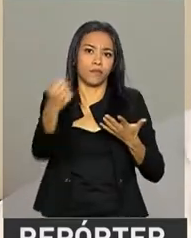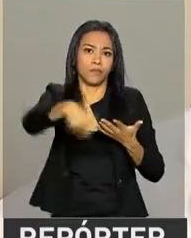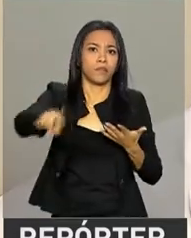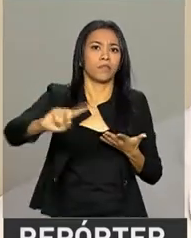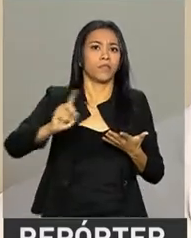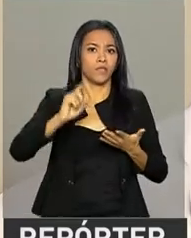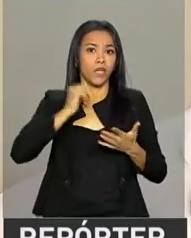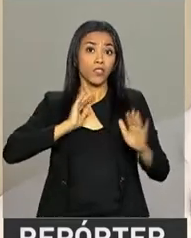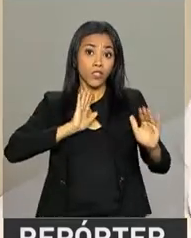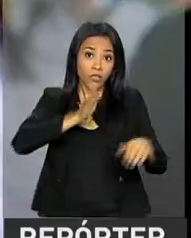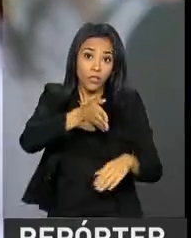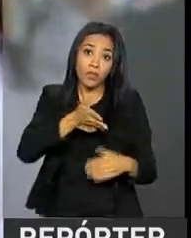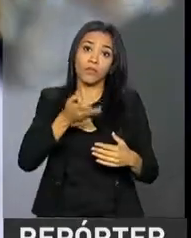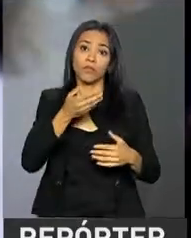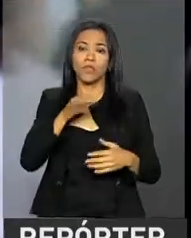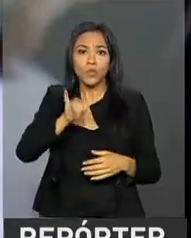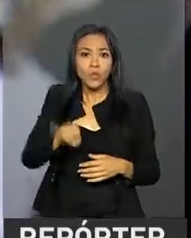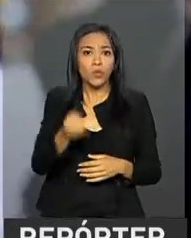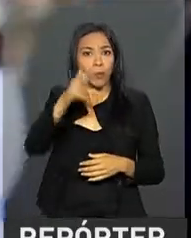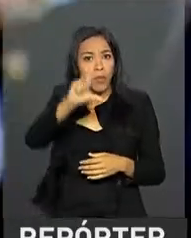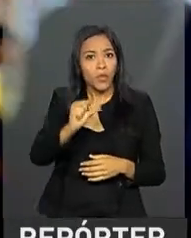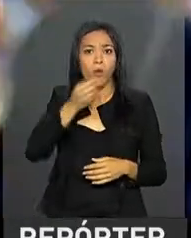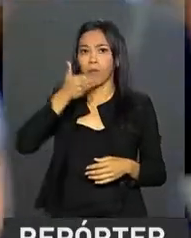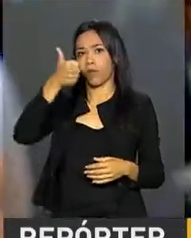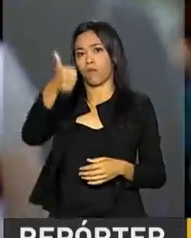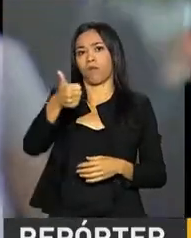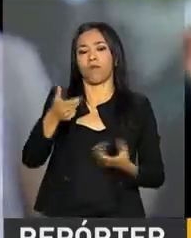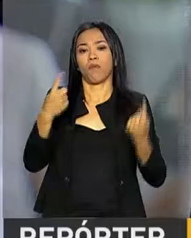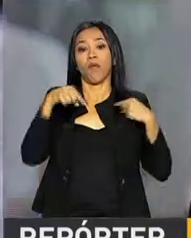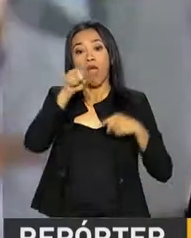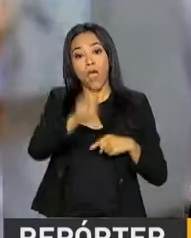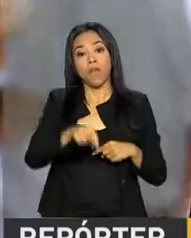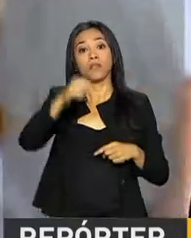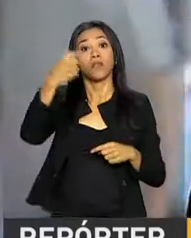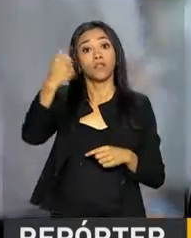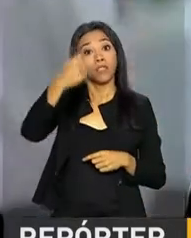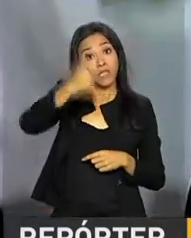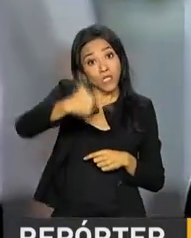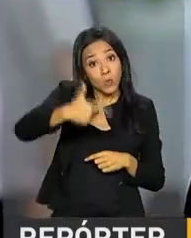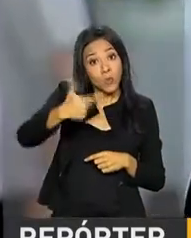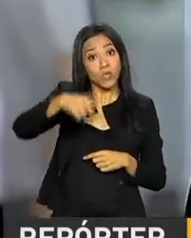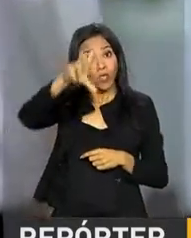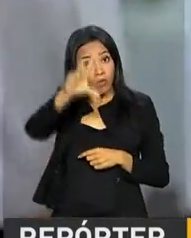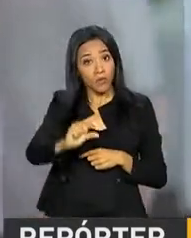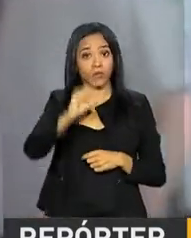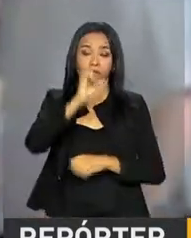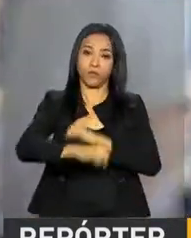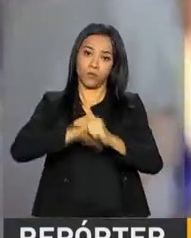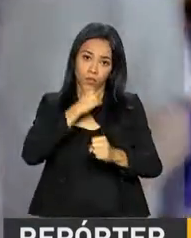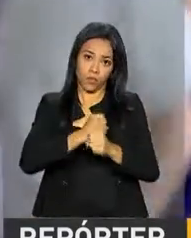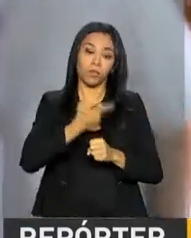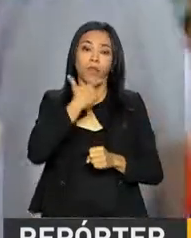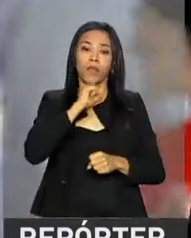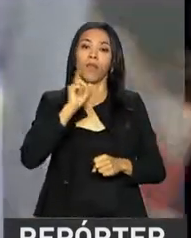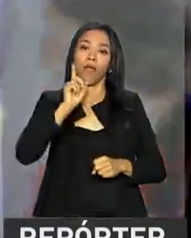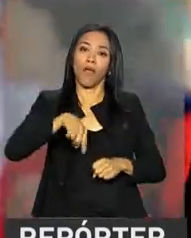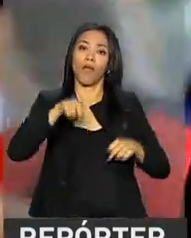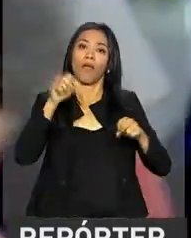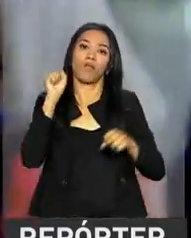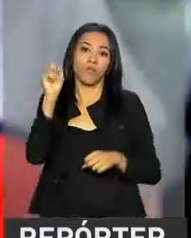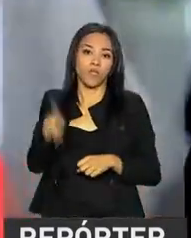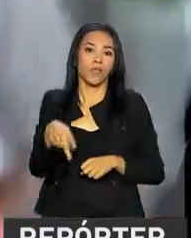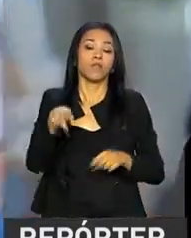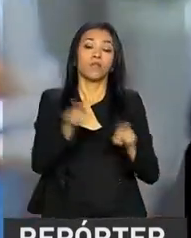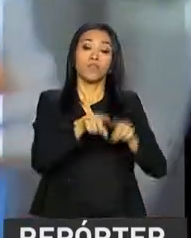quanto menor melhor essa é a segunda redução do ano nas taxas do consignado para servidores públicos aposentados e